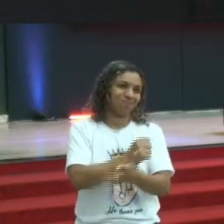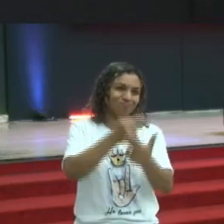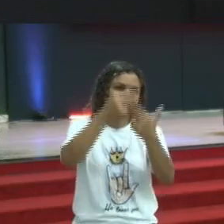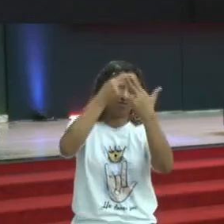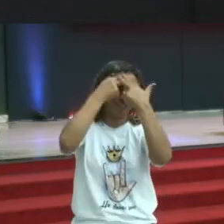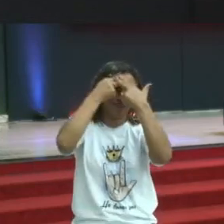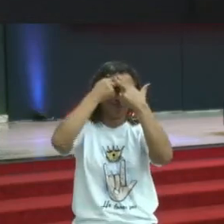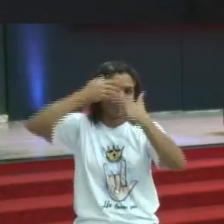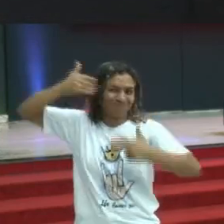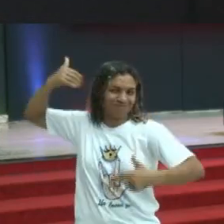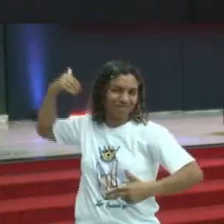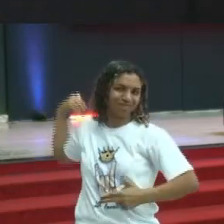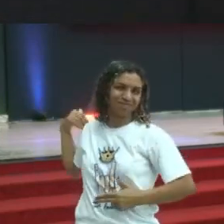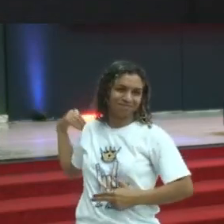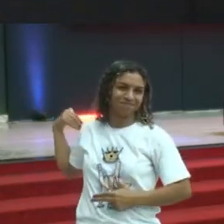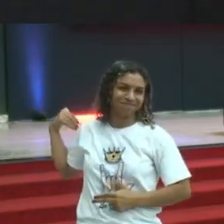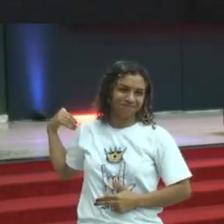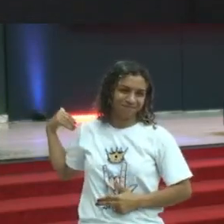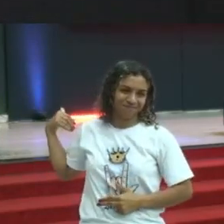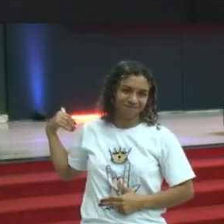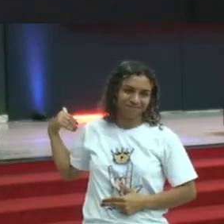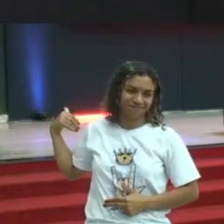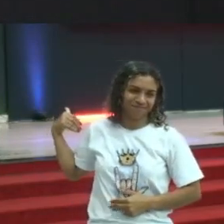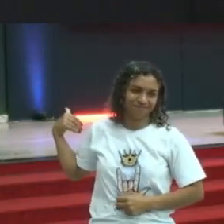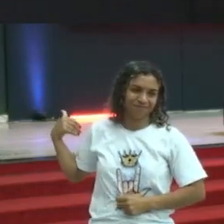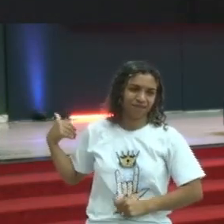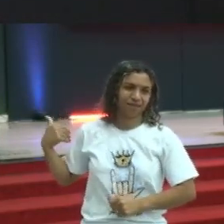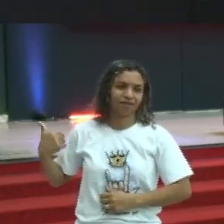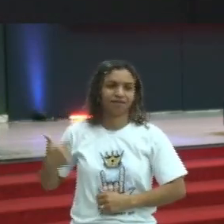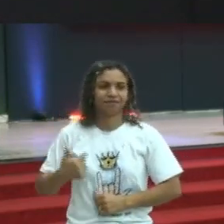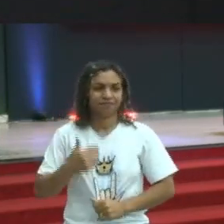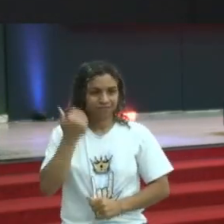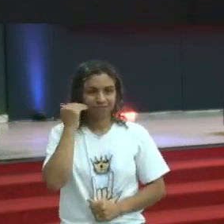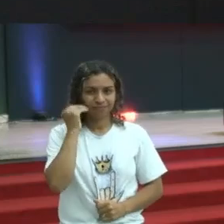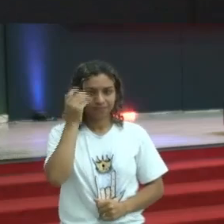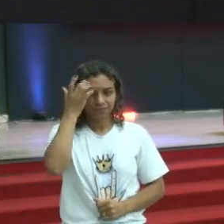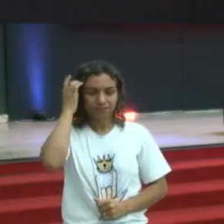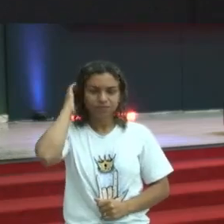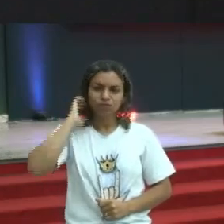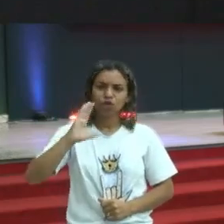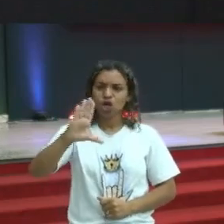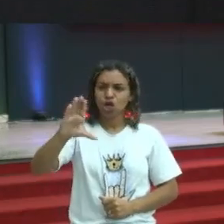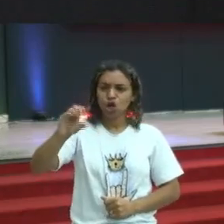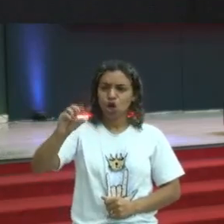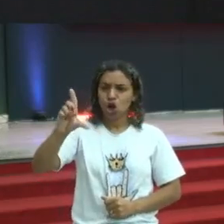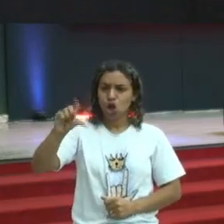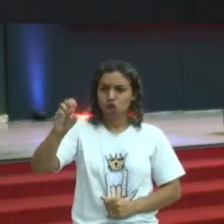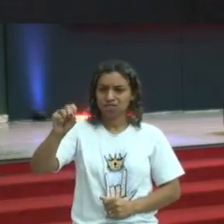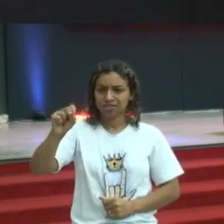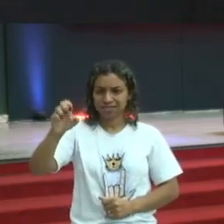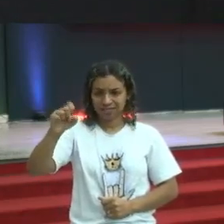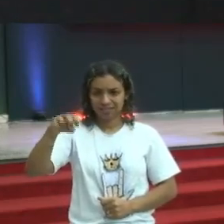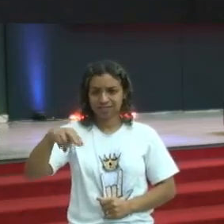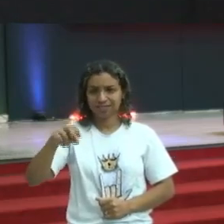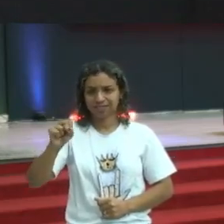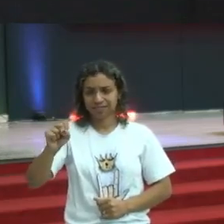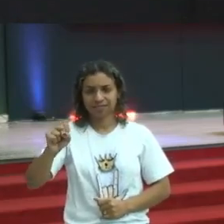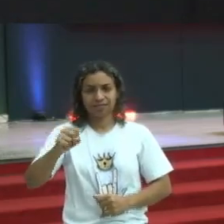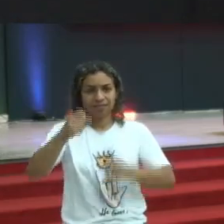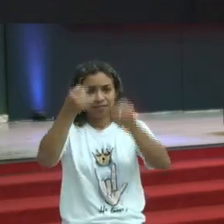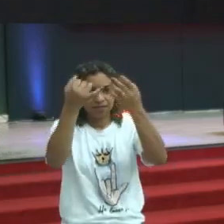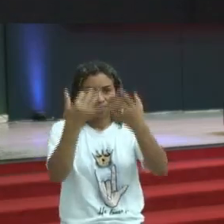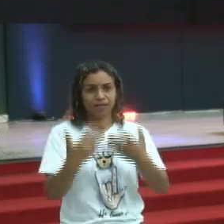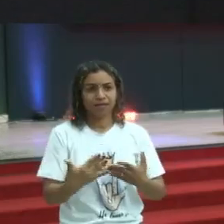o nosso passado. Colossenses 2 e 14, a Bíblia diz assim: e cancelou